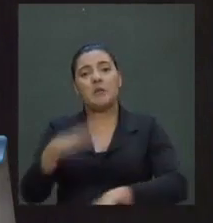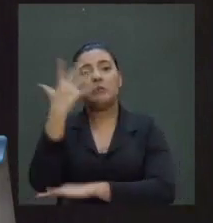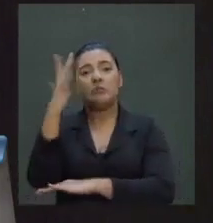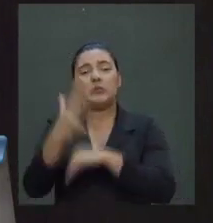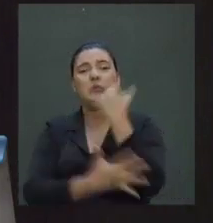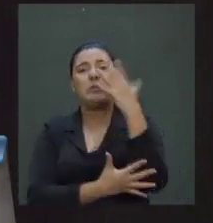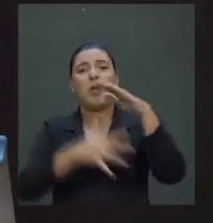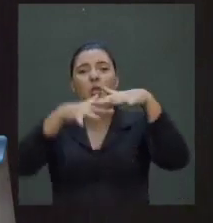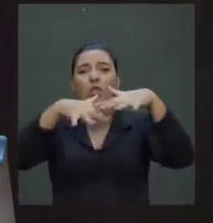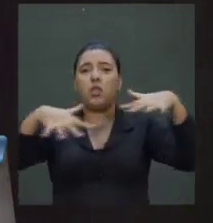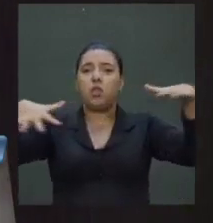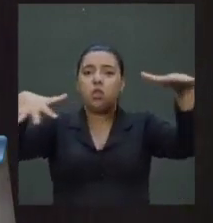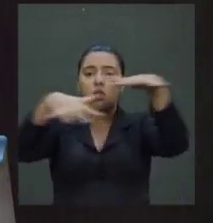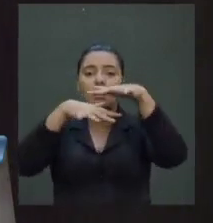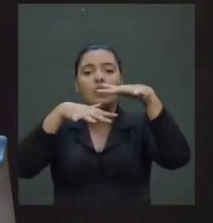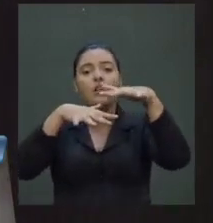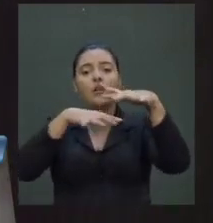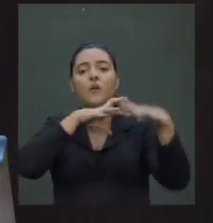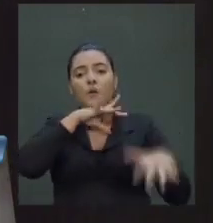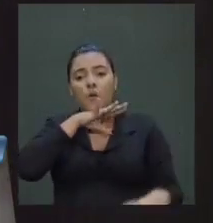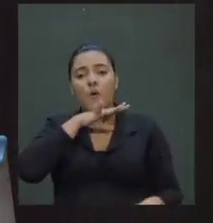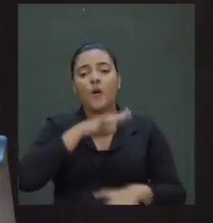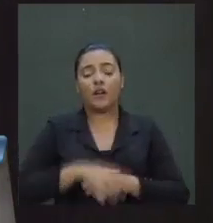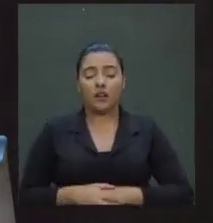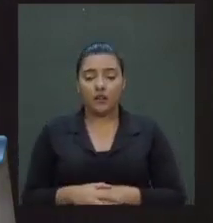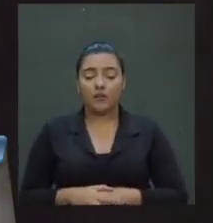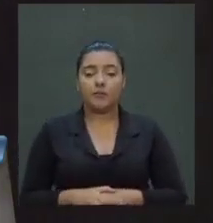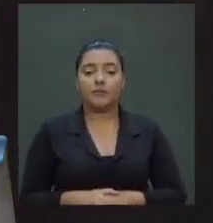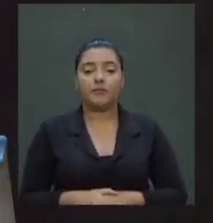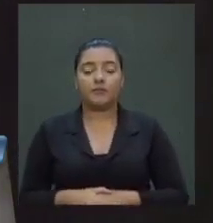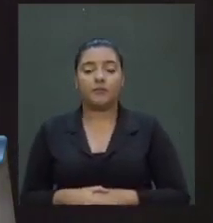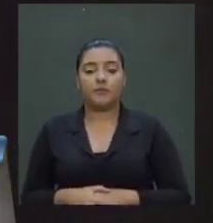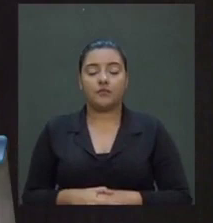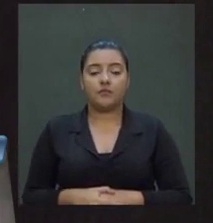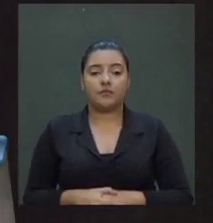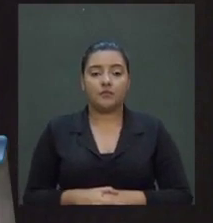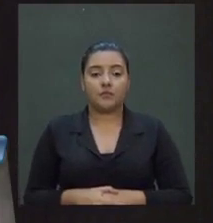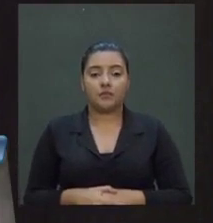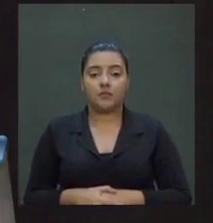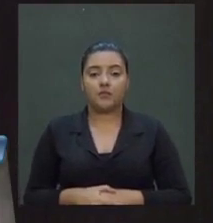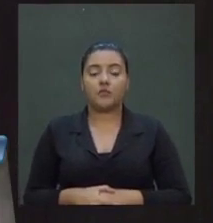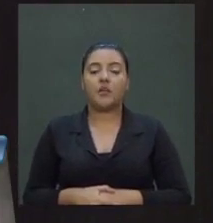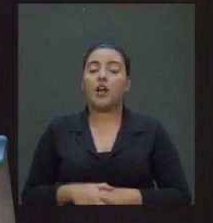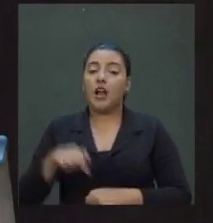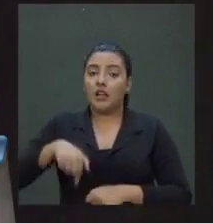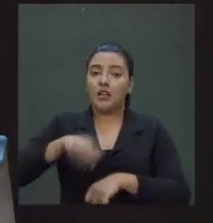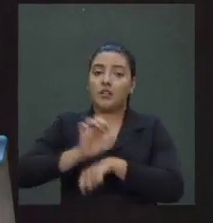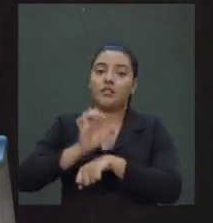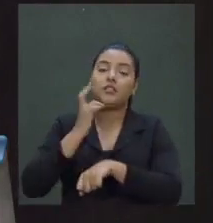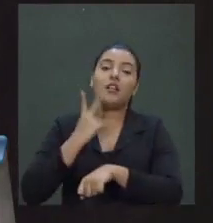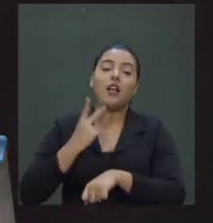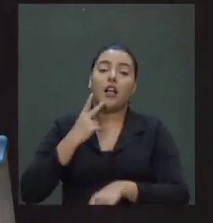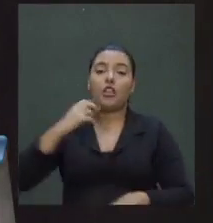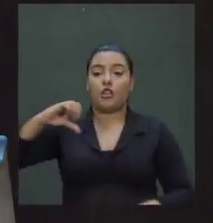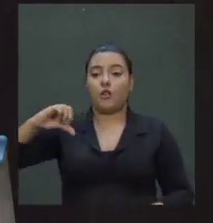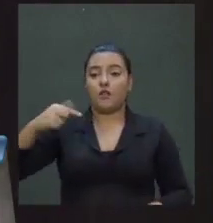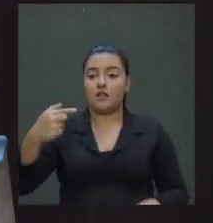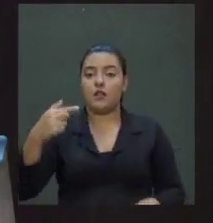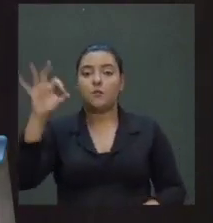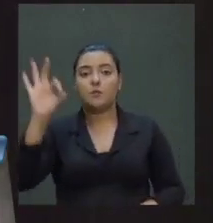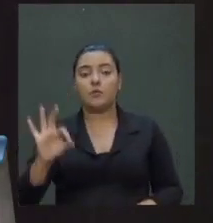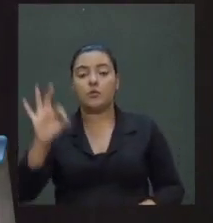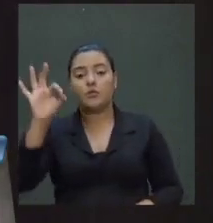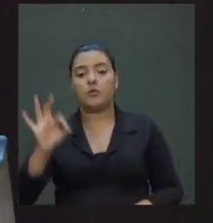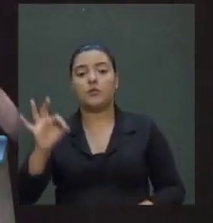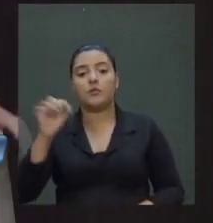vai queimar gás natural para a produção de energia elétrica num estado que tem 97% do seu